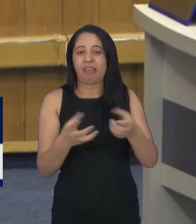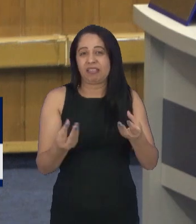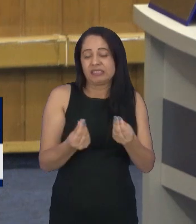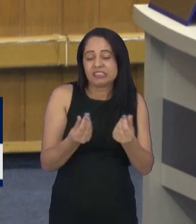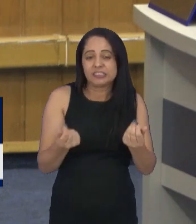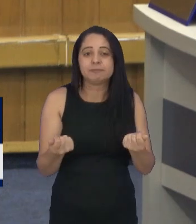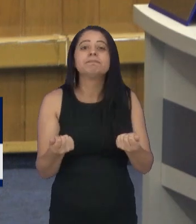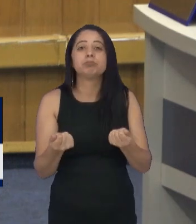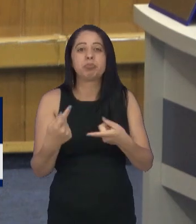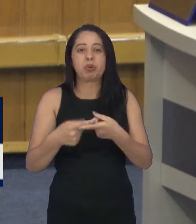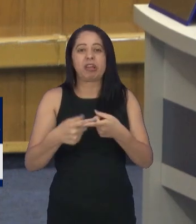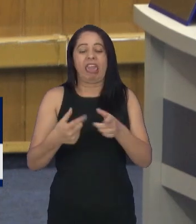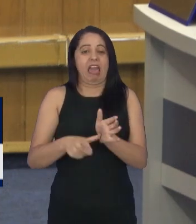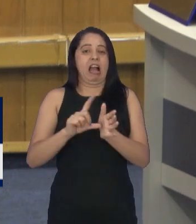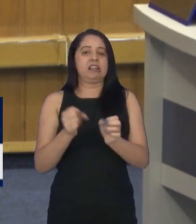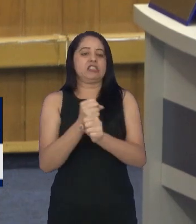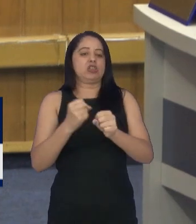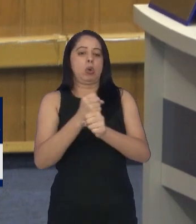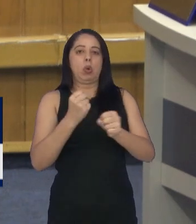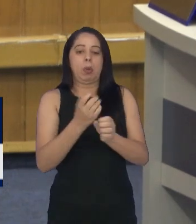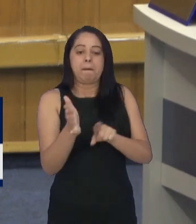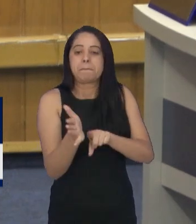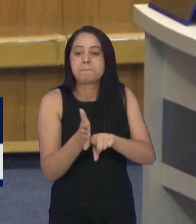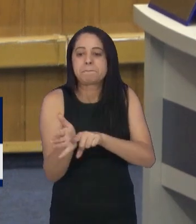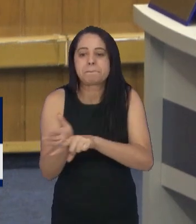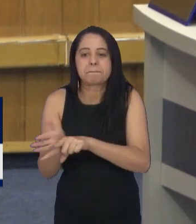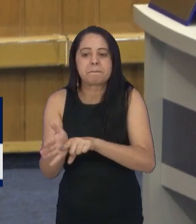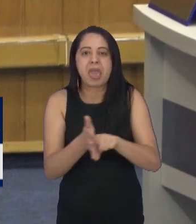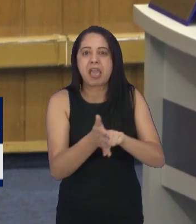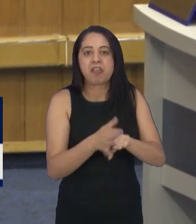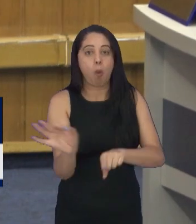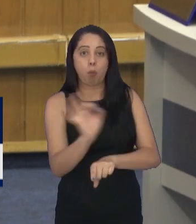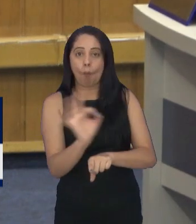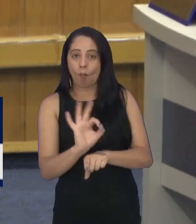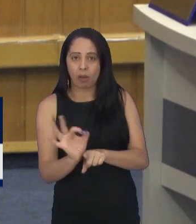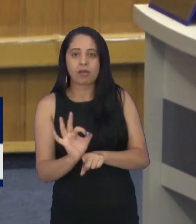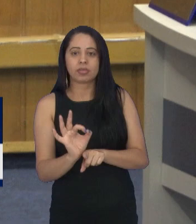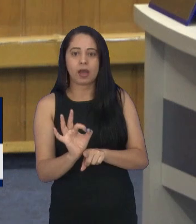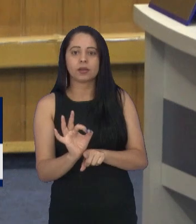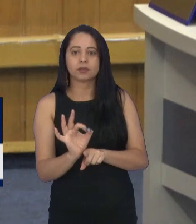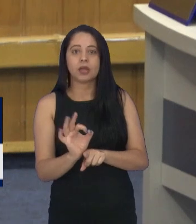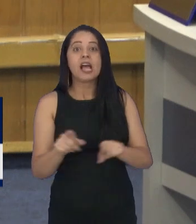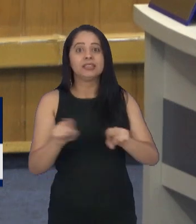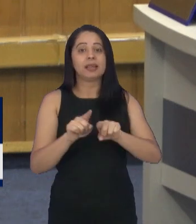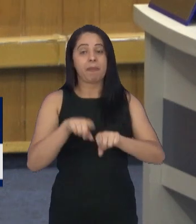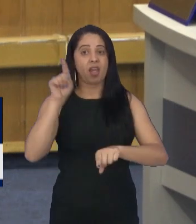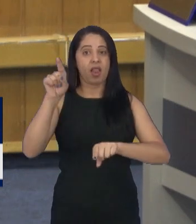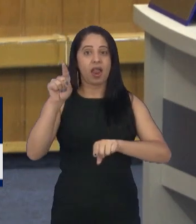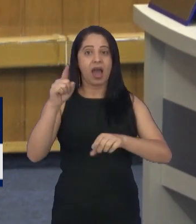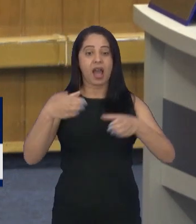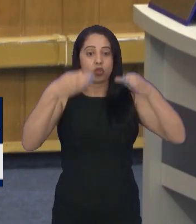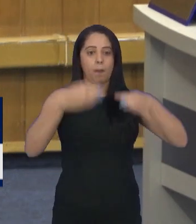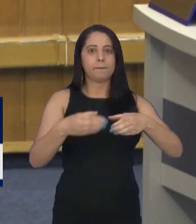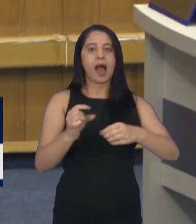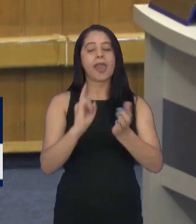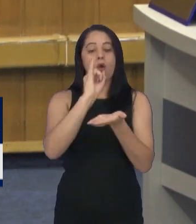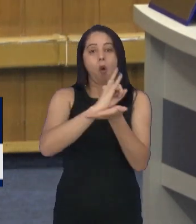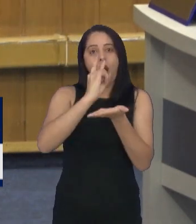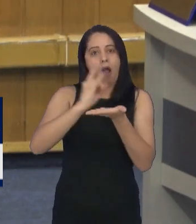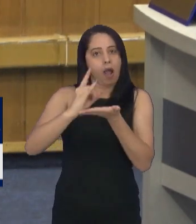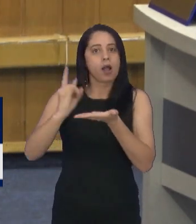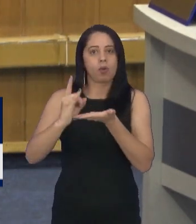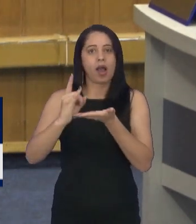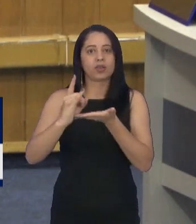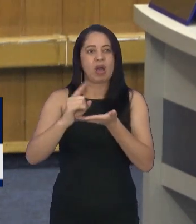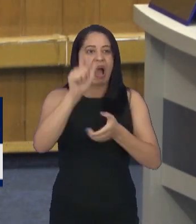foi feito com o estudo de impacto de vizinhança ou da mobilidade, é o Aquários, que muitos moradores ficam receosos